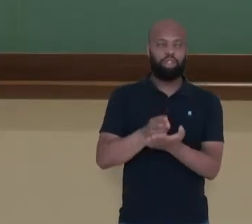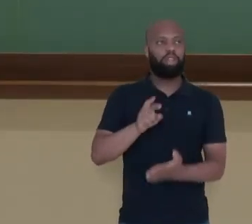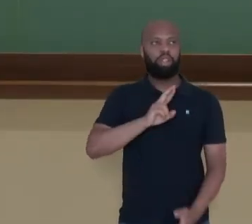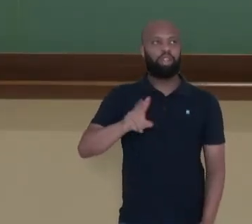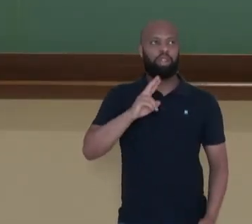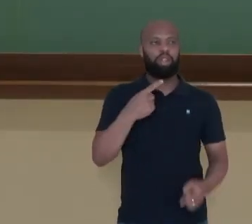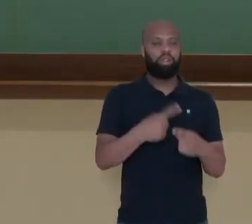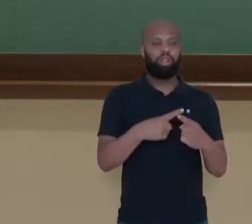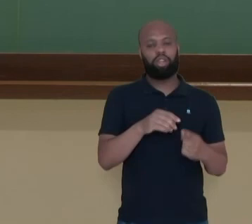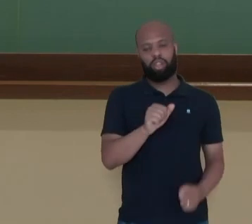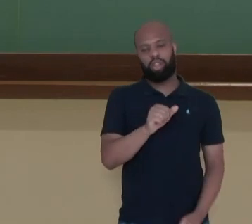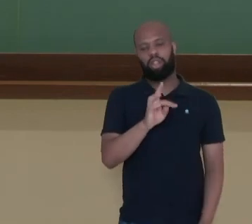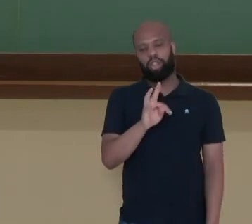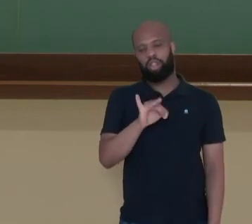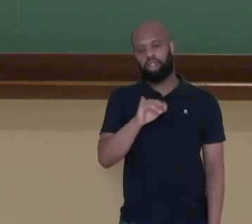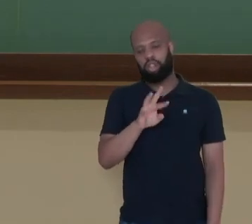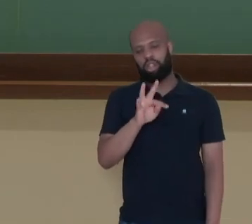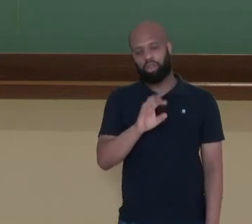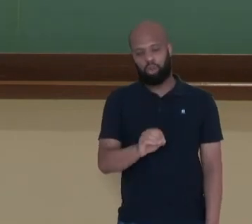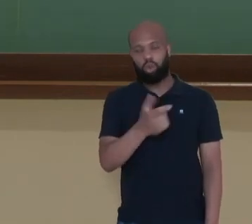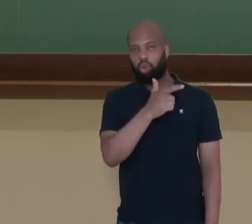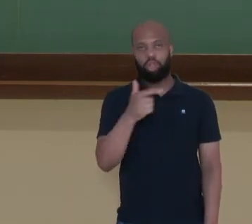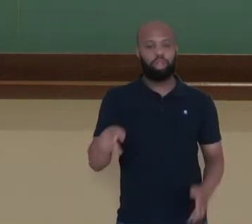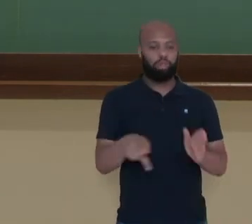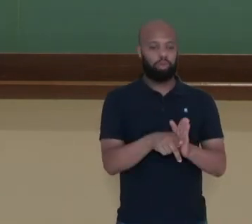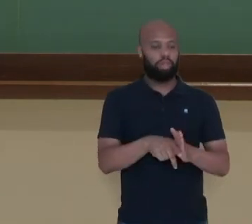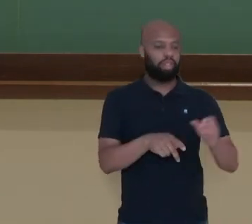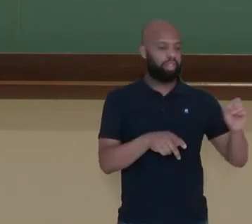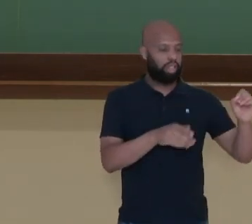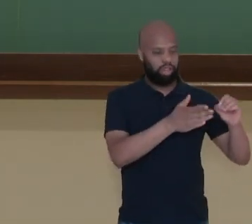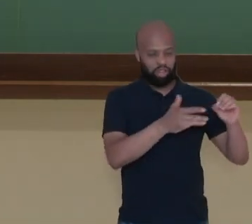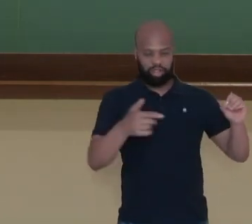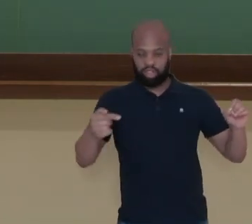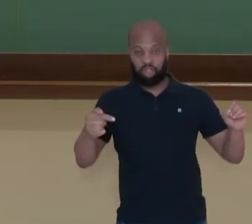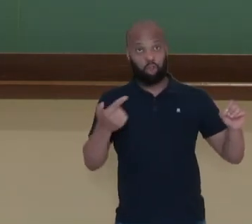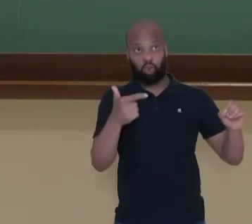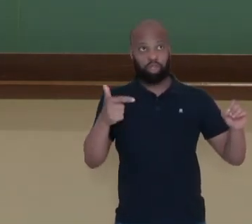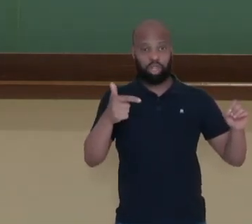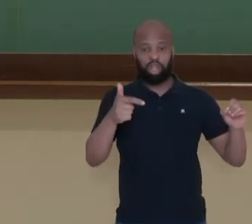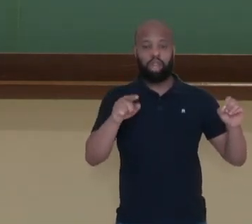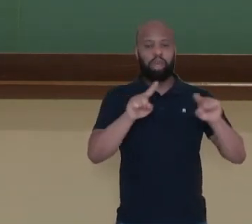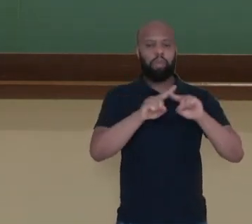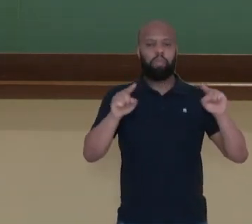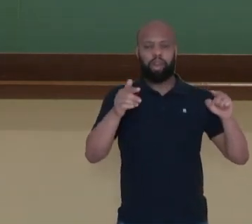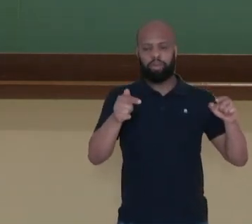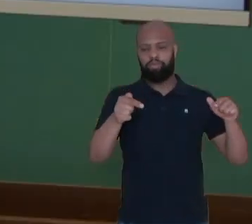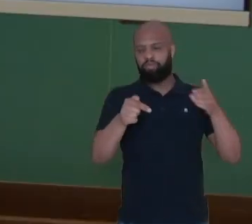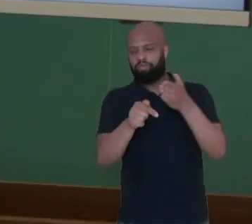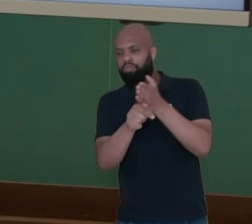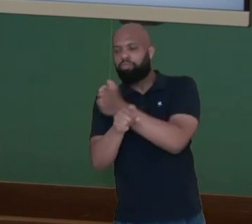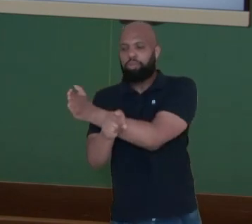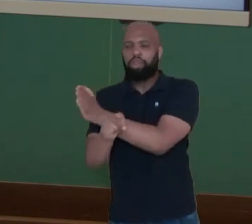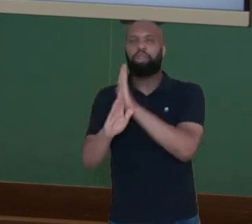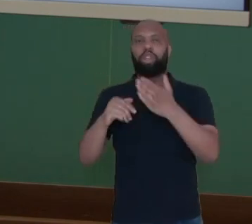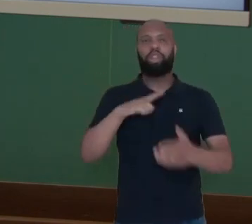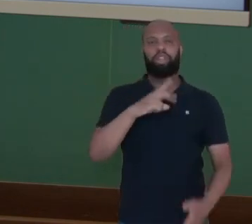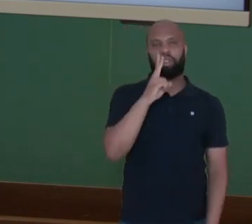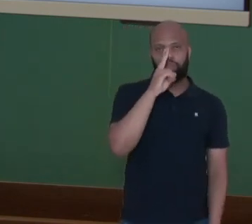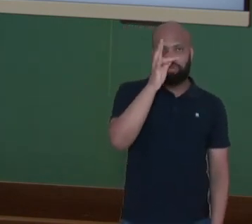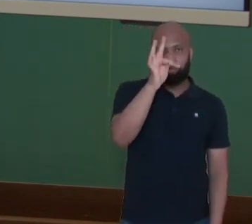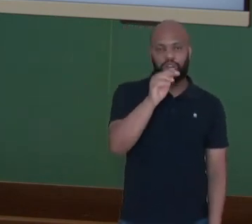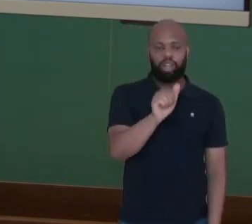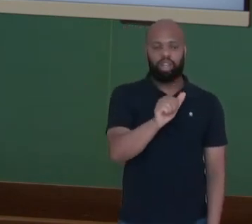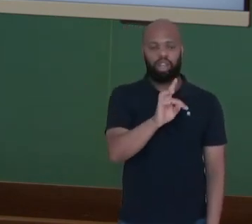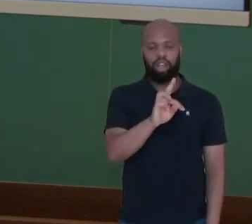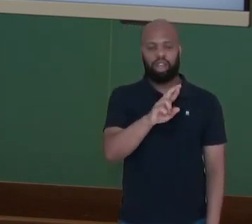atrito, que não existe atrito do 0 até o 7, no enunciado anterior. Então ele pergunta o seguinte: a força de atrito que deve atuar